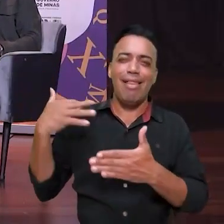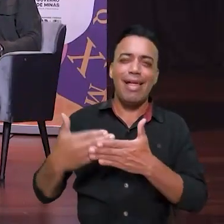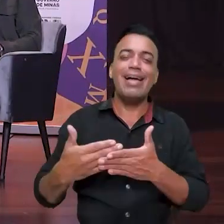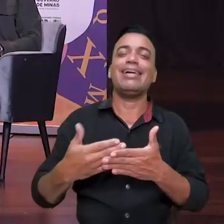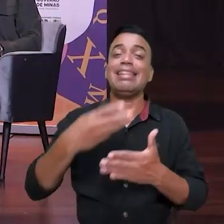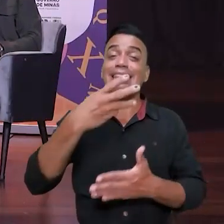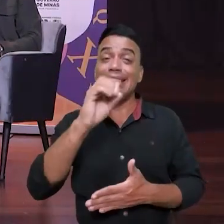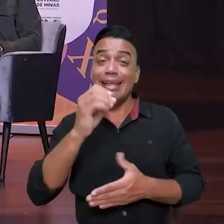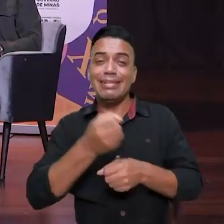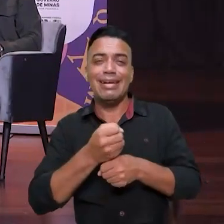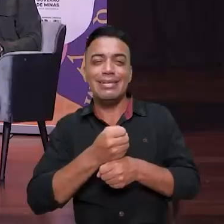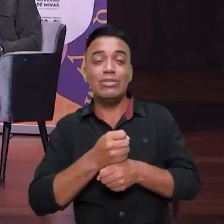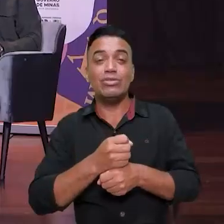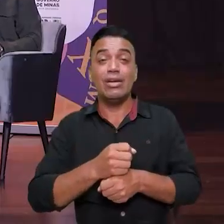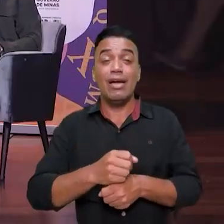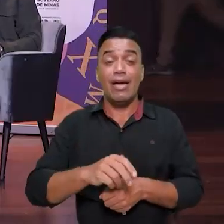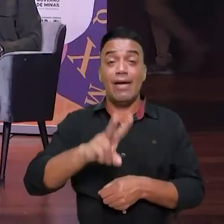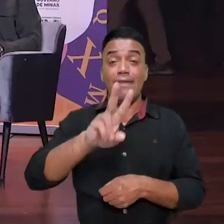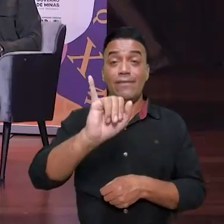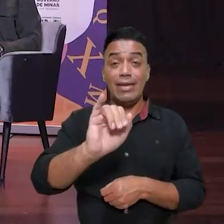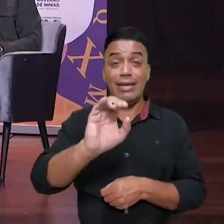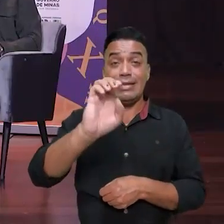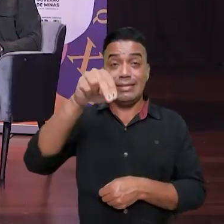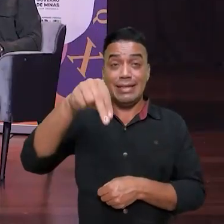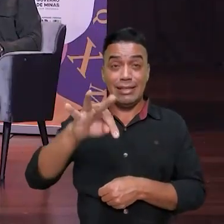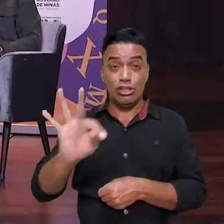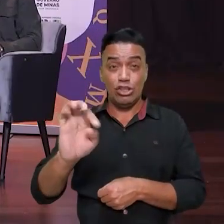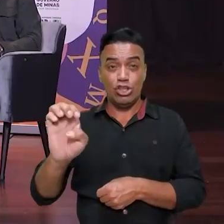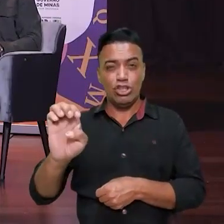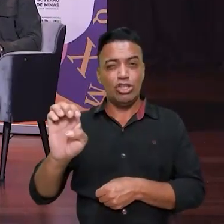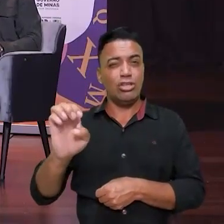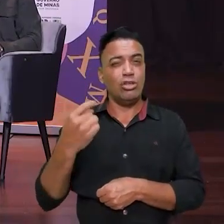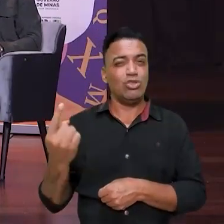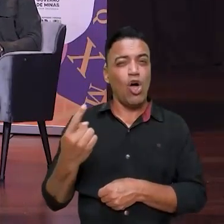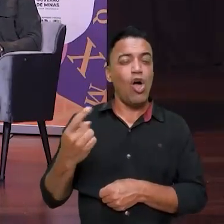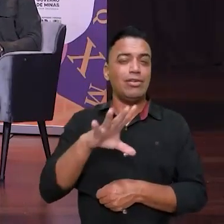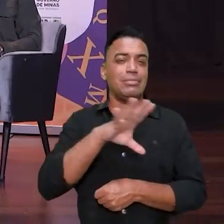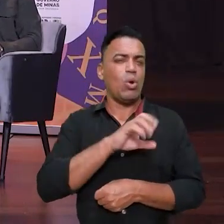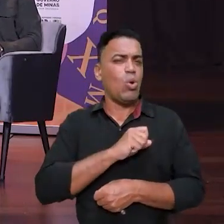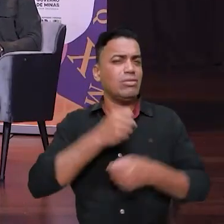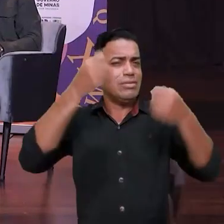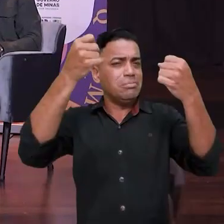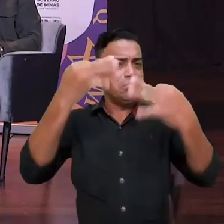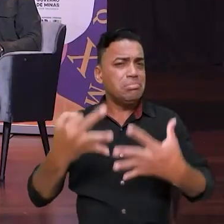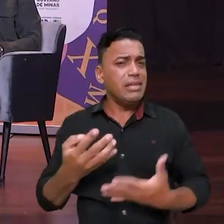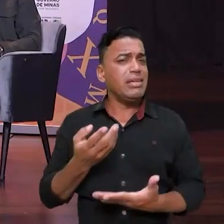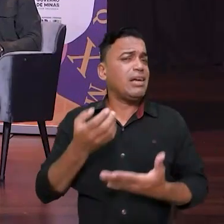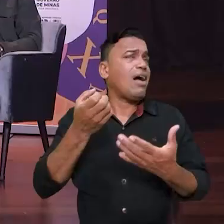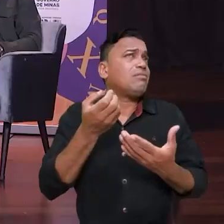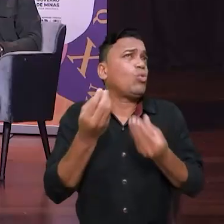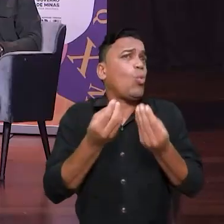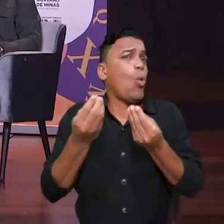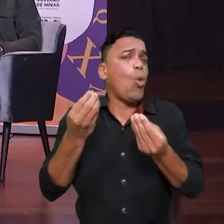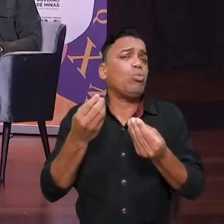peça Vicent, um solo de amor, que continua em cartaz, que você conte um pouco de como manter um